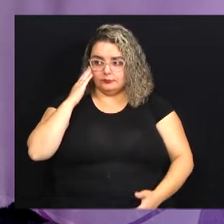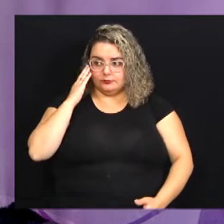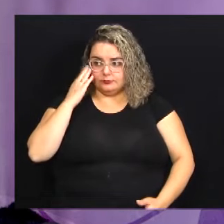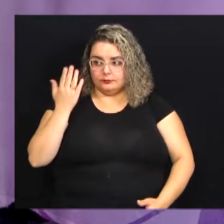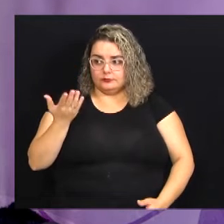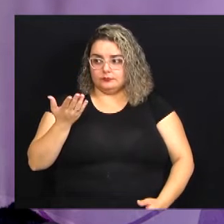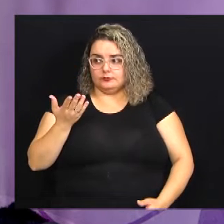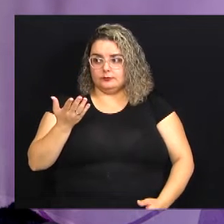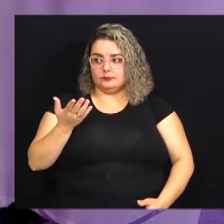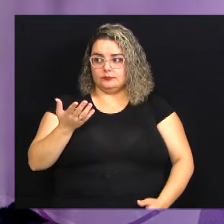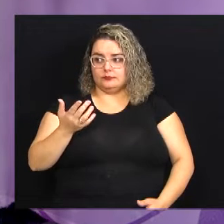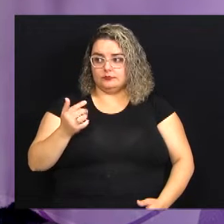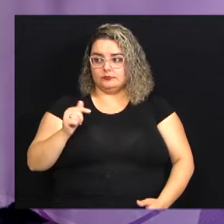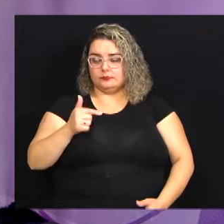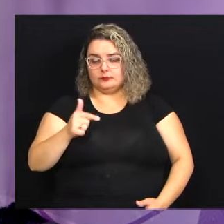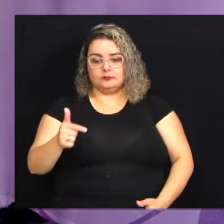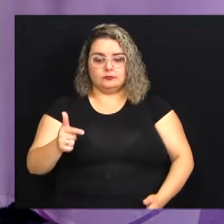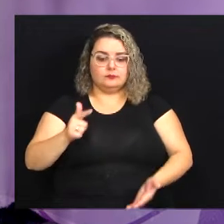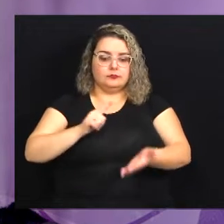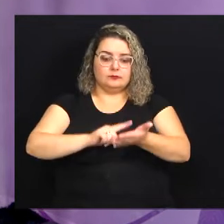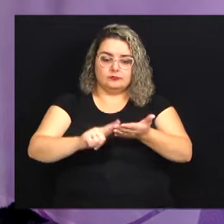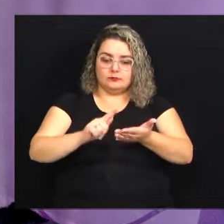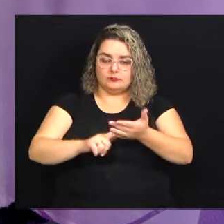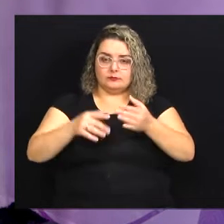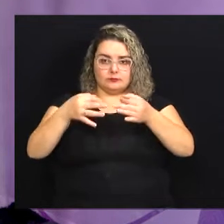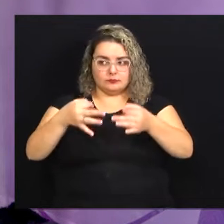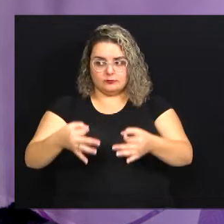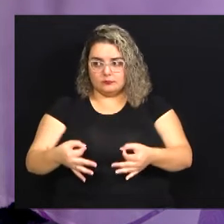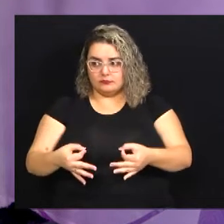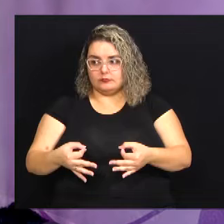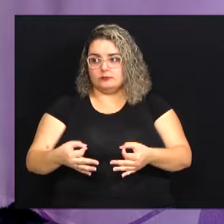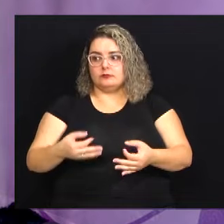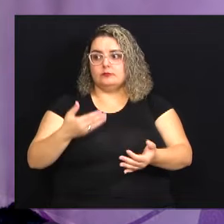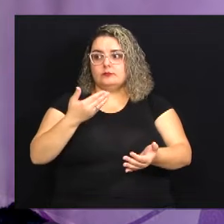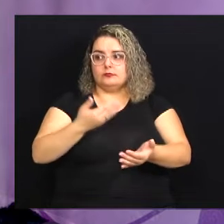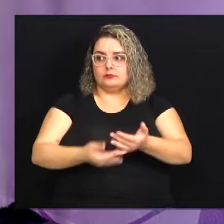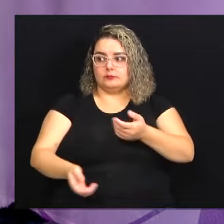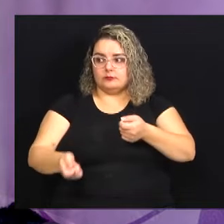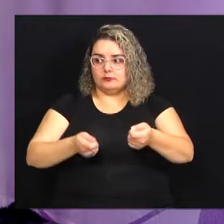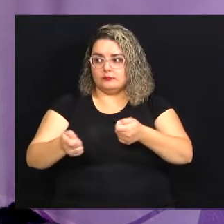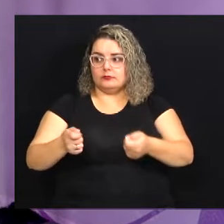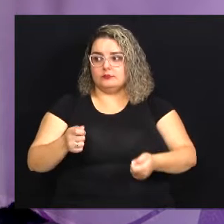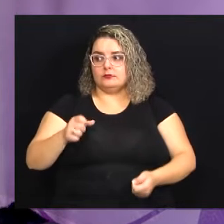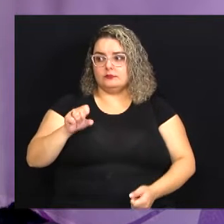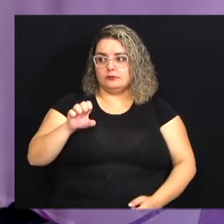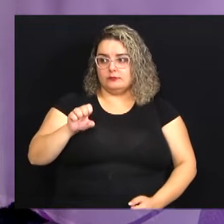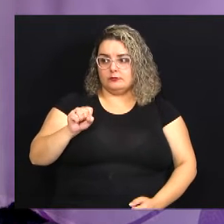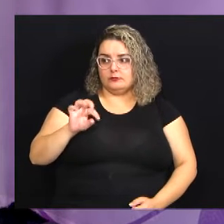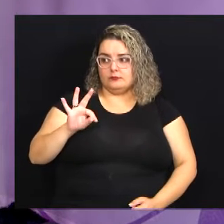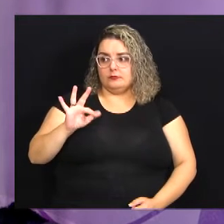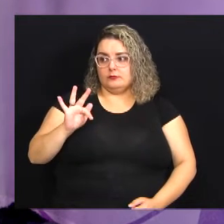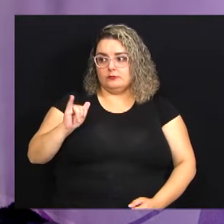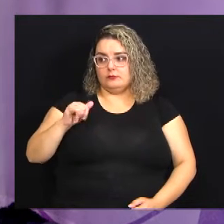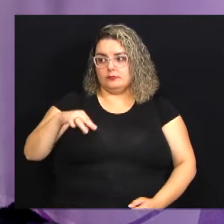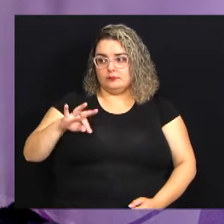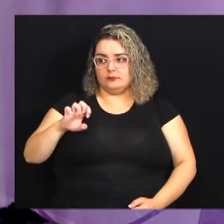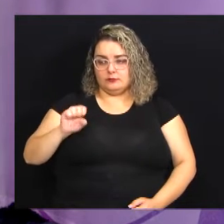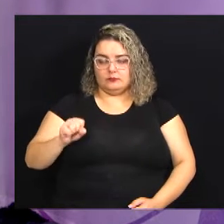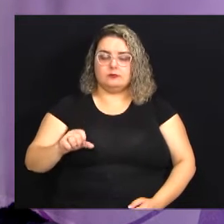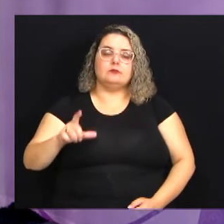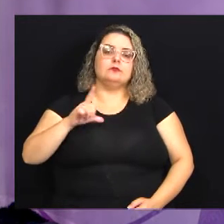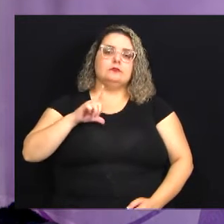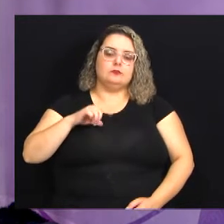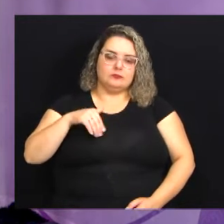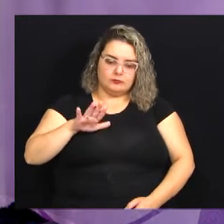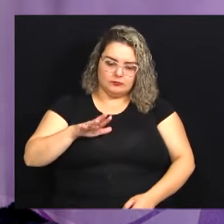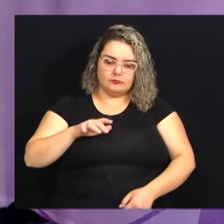Então, assim, como ele não faz higiene direito, como ele perde controle de esfíncter, ele faz mais infecção de urina.